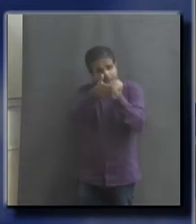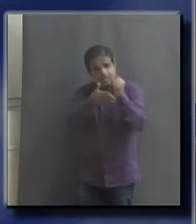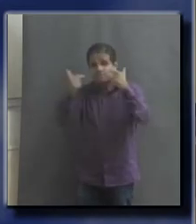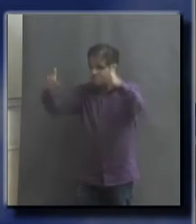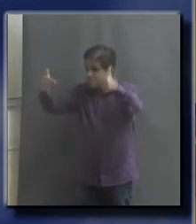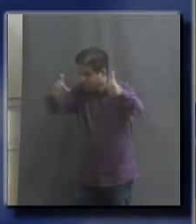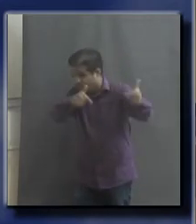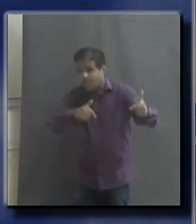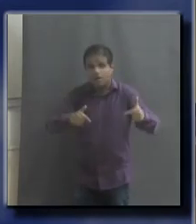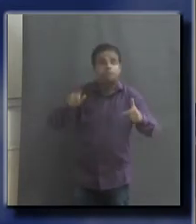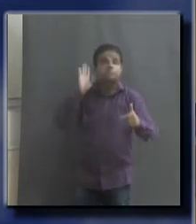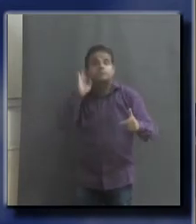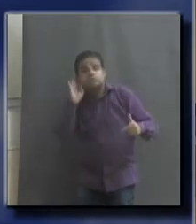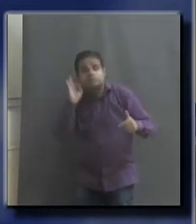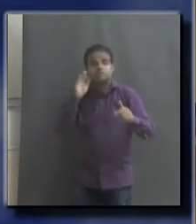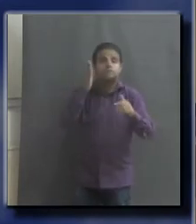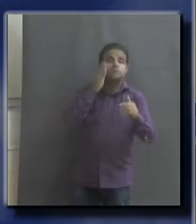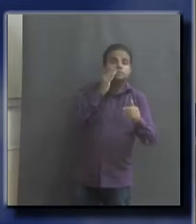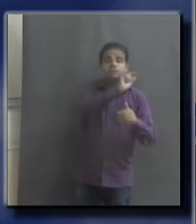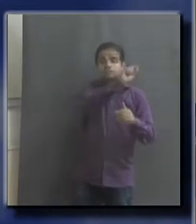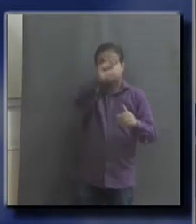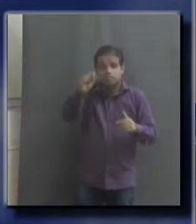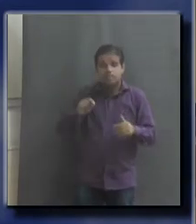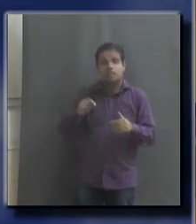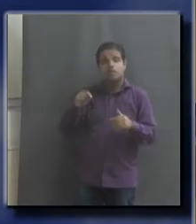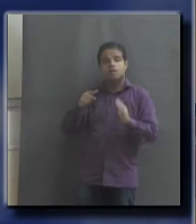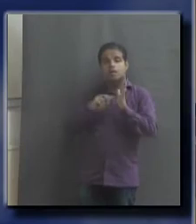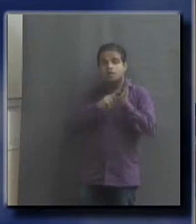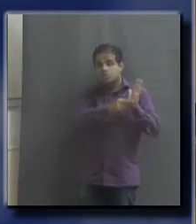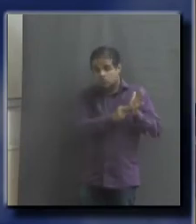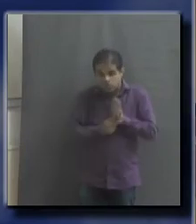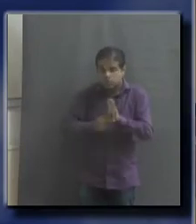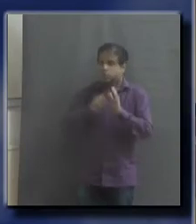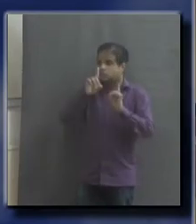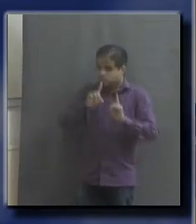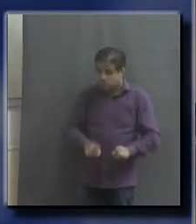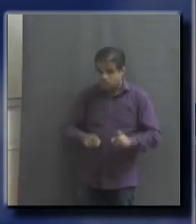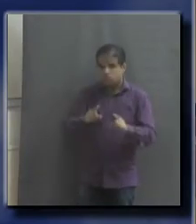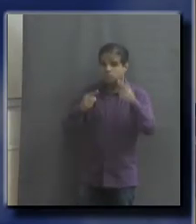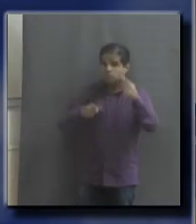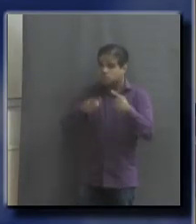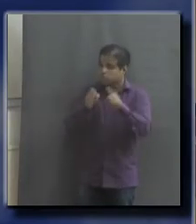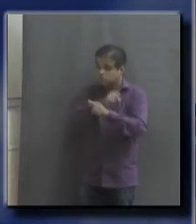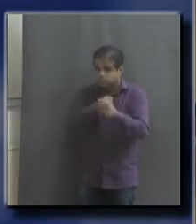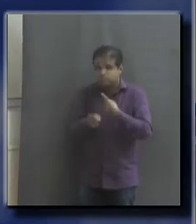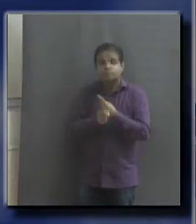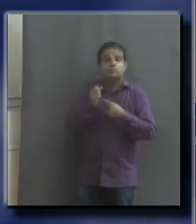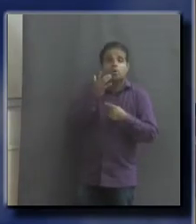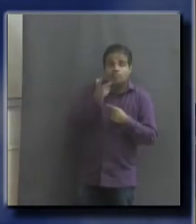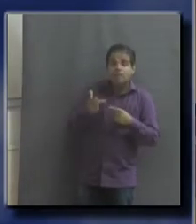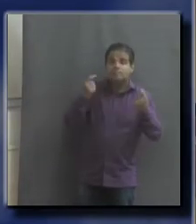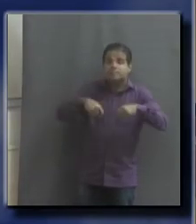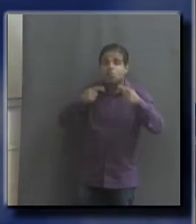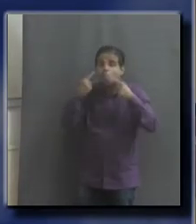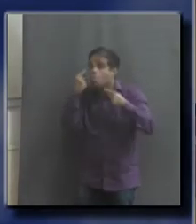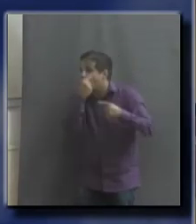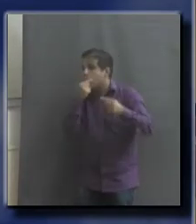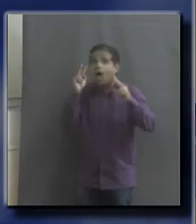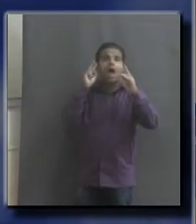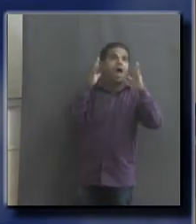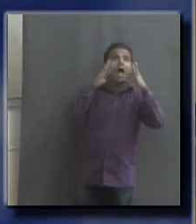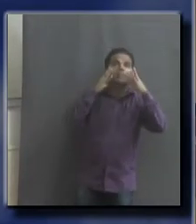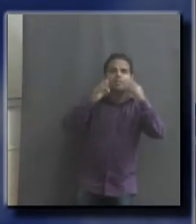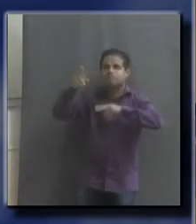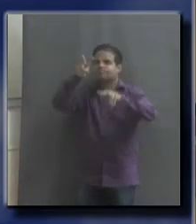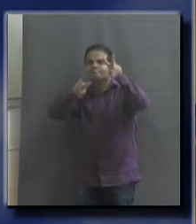trabalho também, né? Vamos ouvir. E daí, enquanto sindicato e diretora de políticas sociais, eu digo que é preciso um olhar atento para as